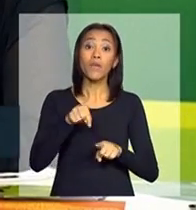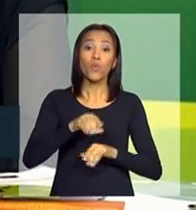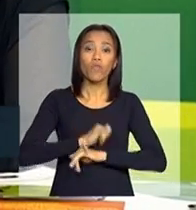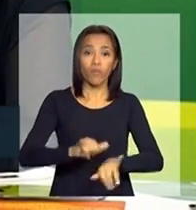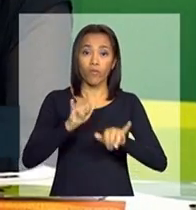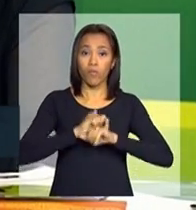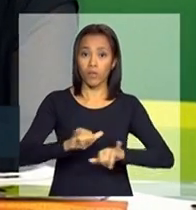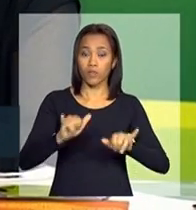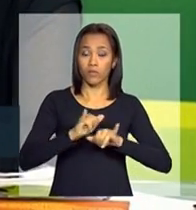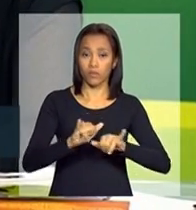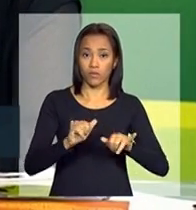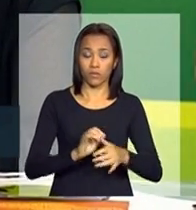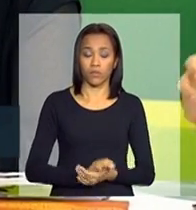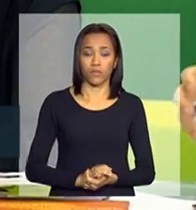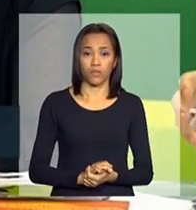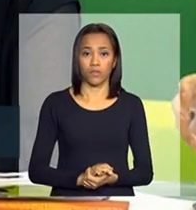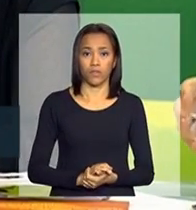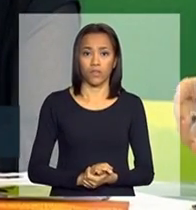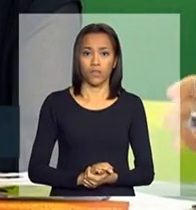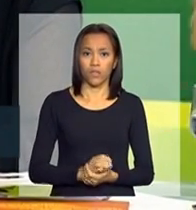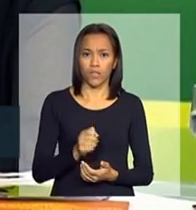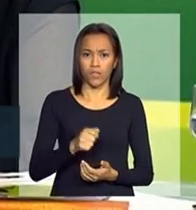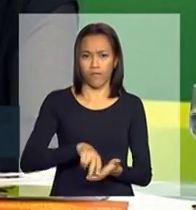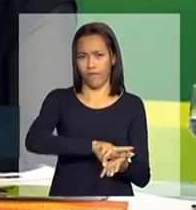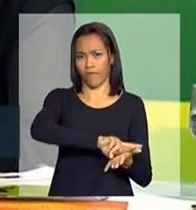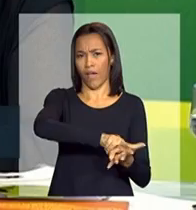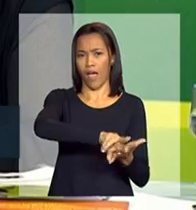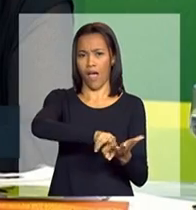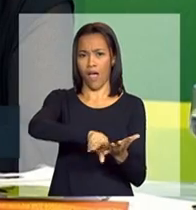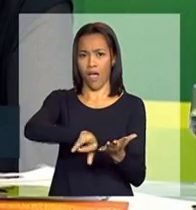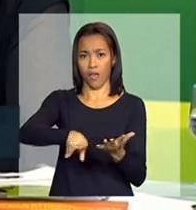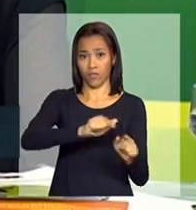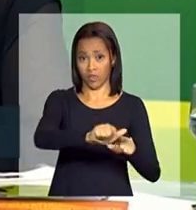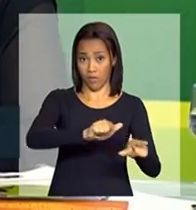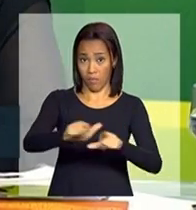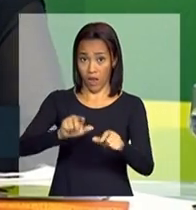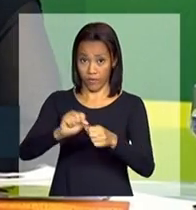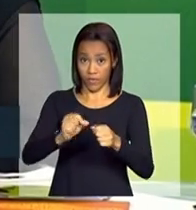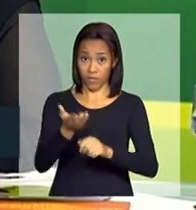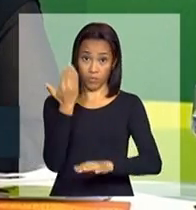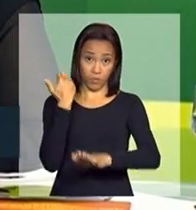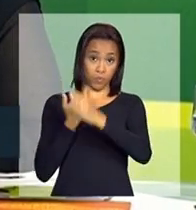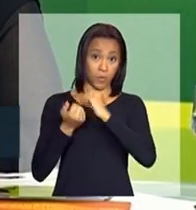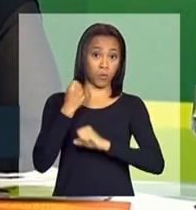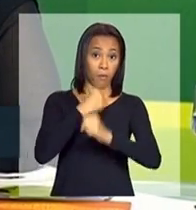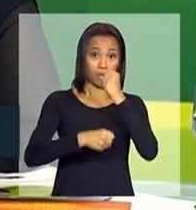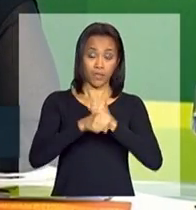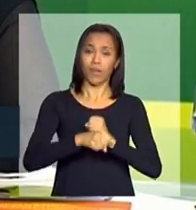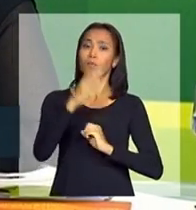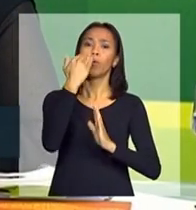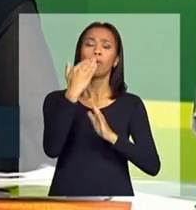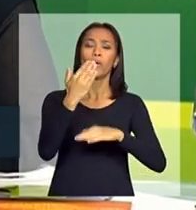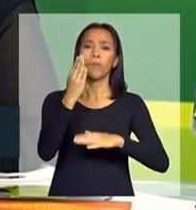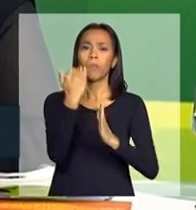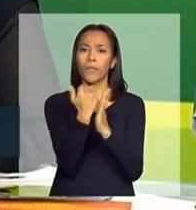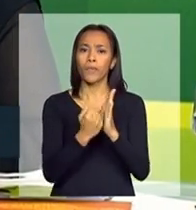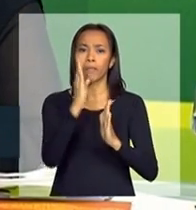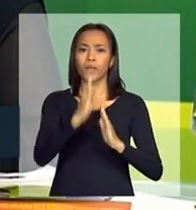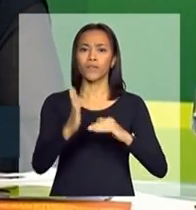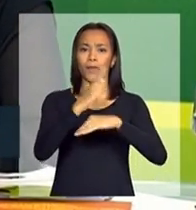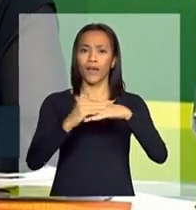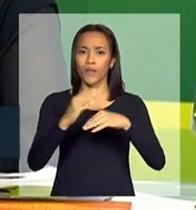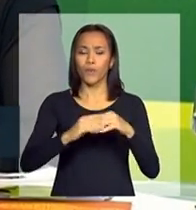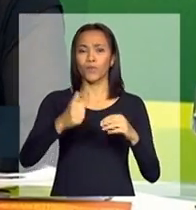consideraram eh o o conjunto dos movimentos que nós fizemos ano passado com o Brasil carinhoso um dois e as